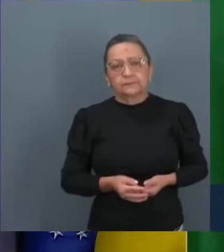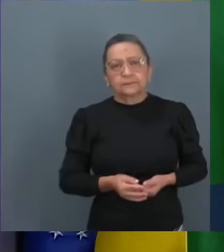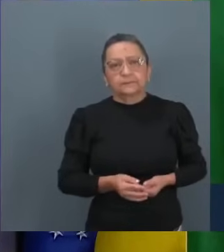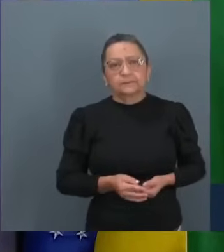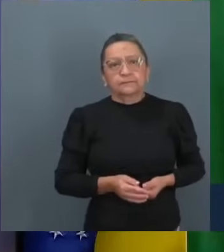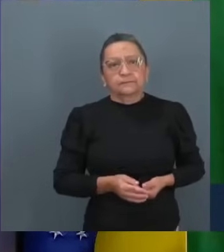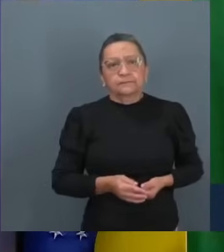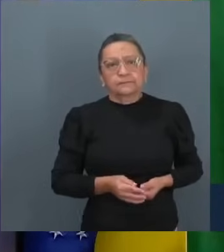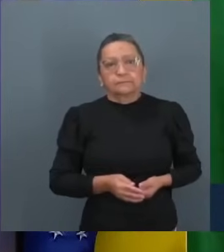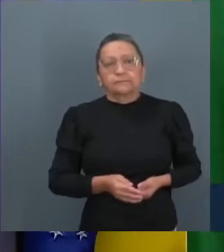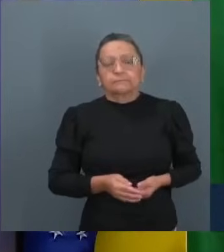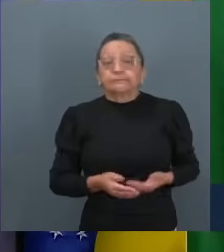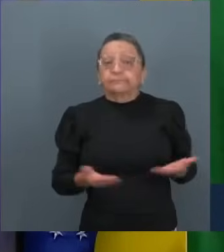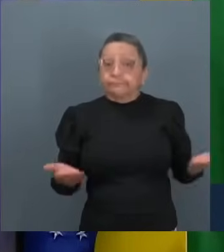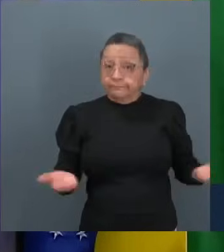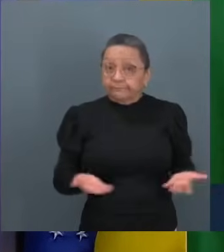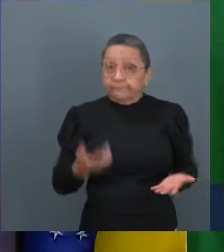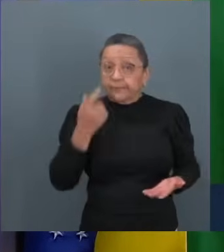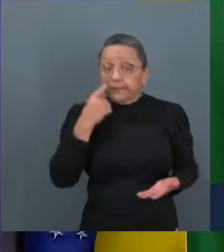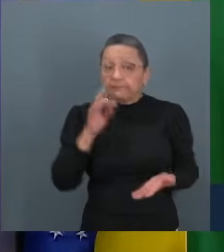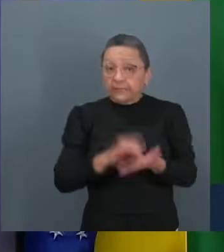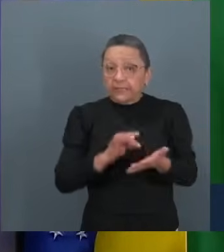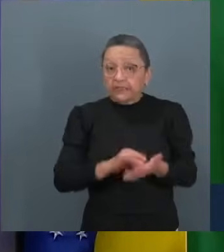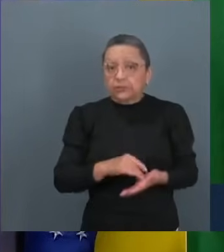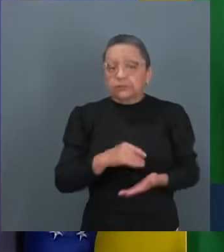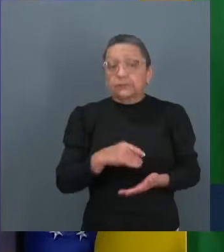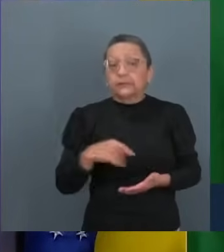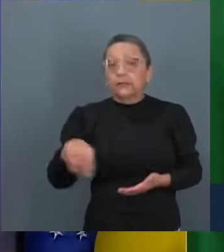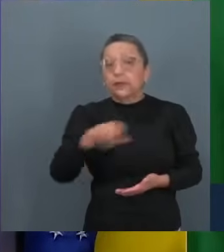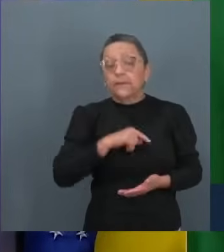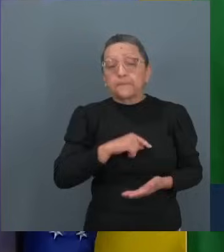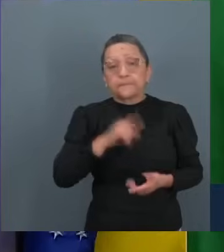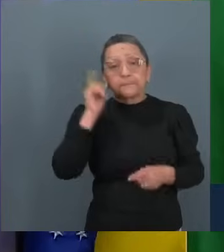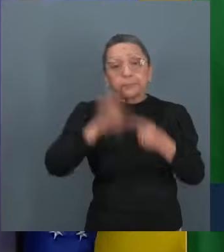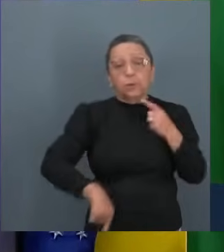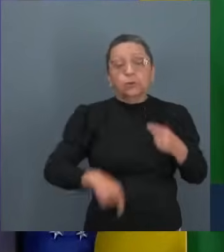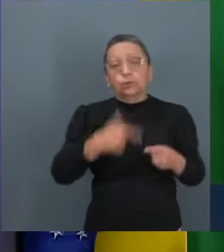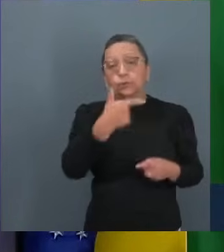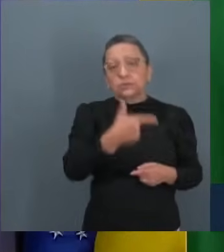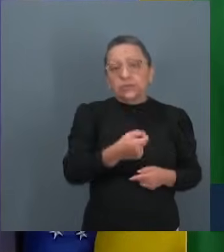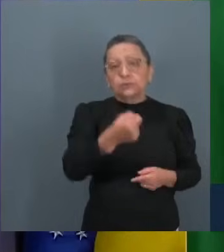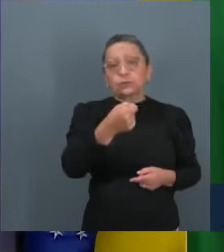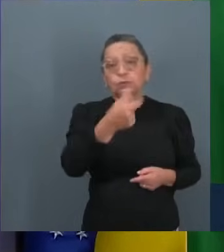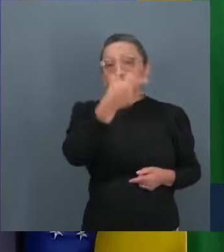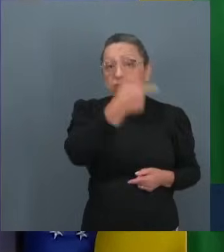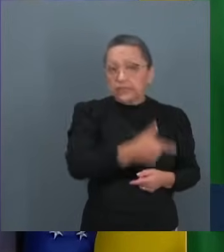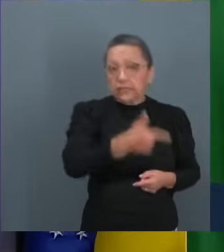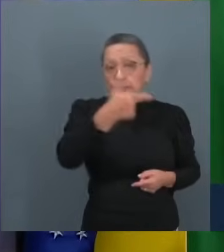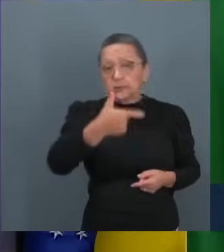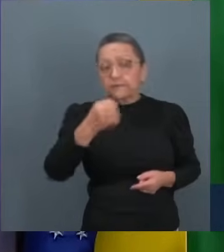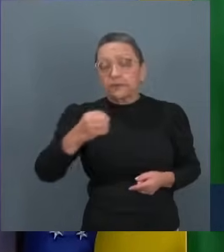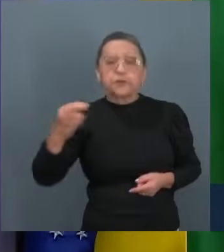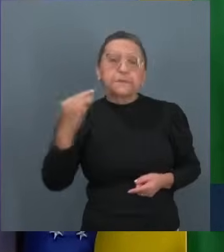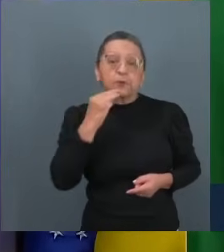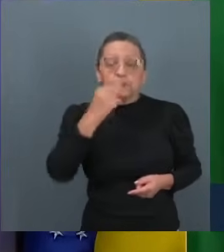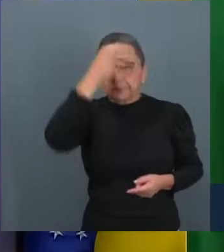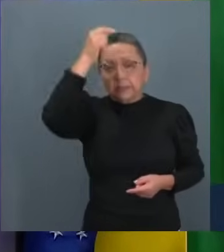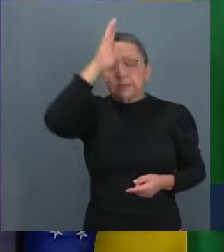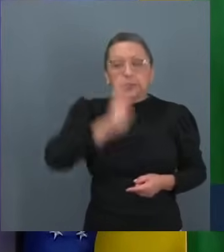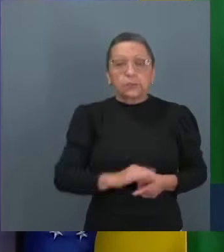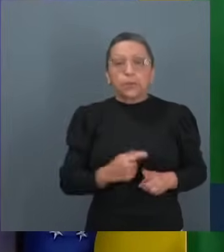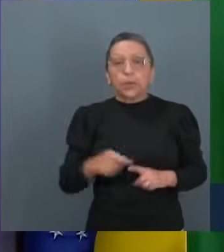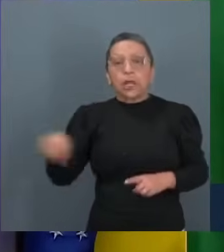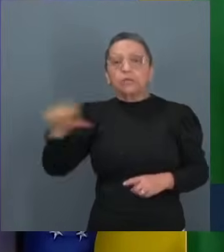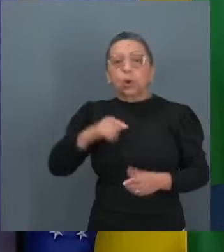Estão censurando 220 milhões de brasileiros apenas para não serem mais criticados. Isso porque estão muito incomodados